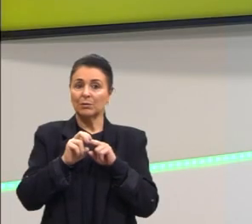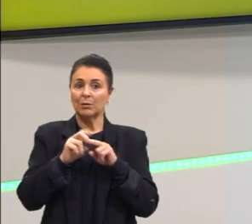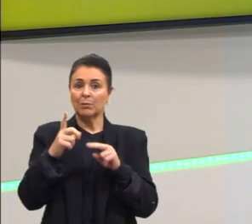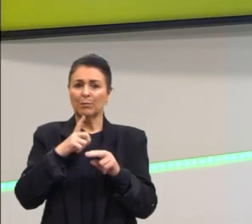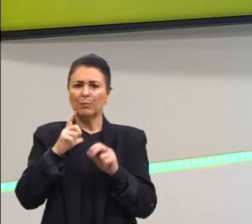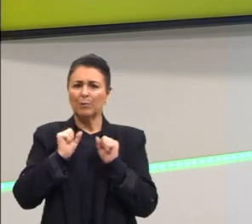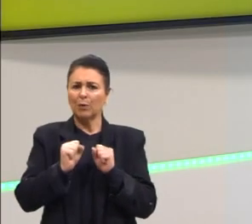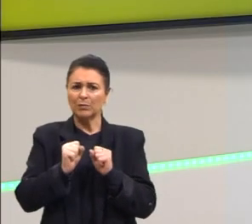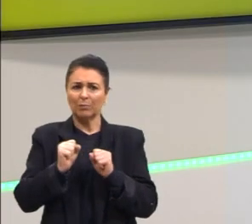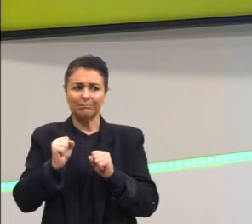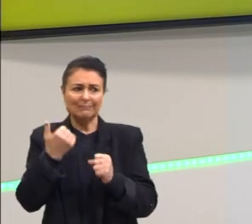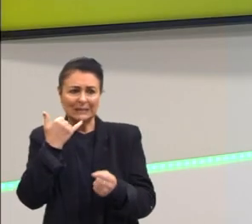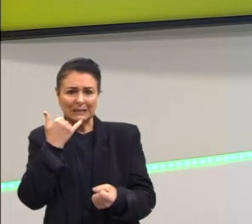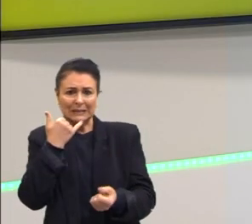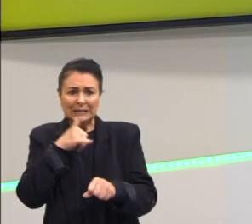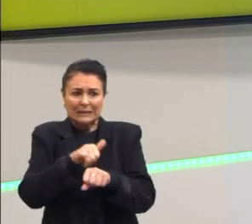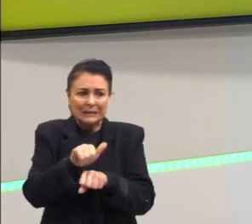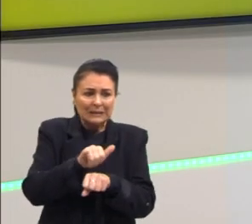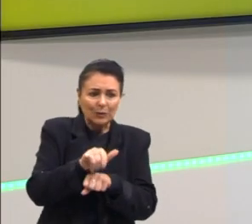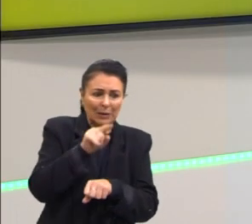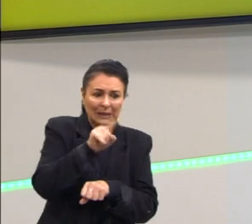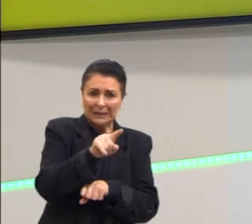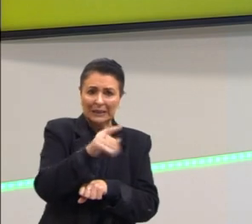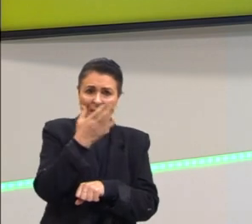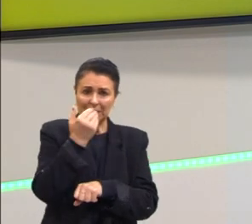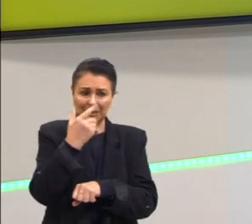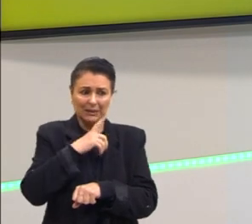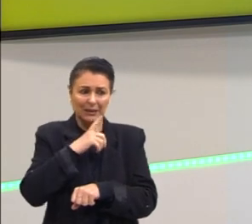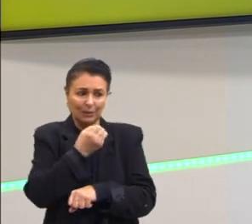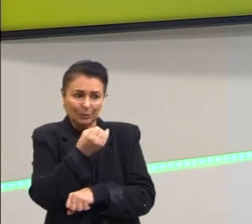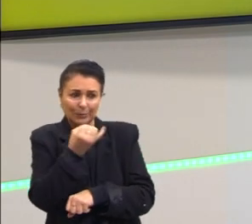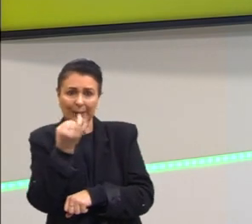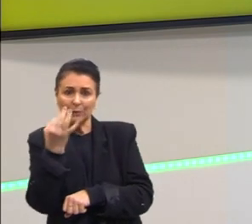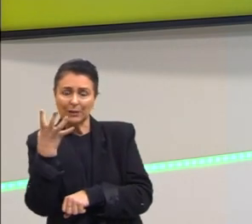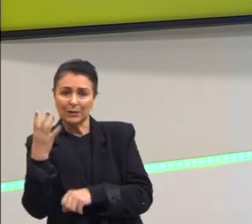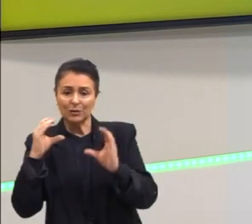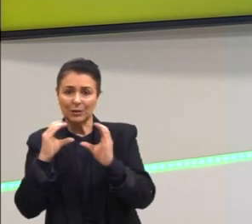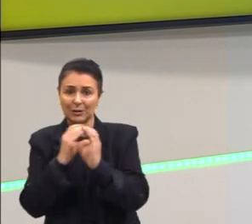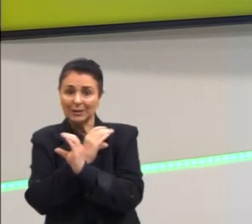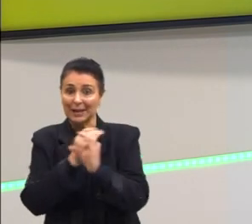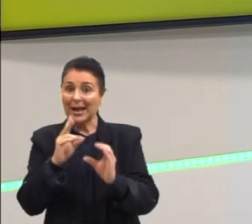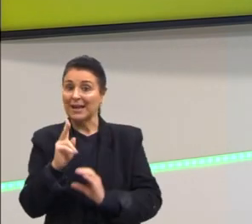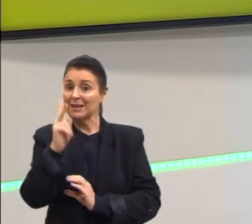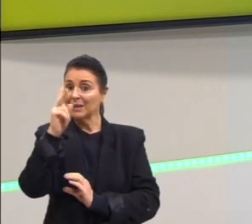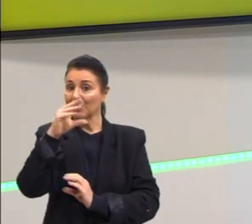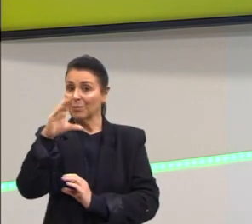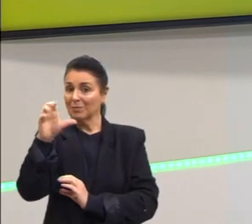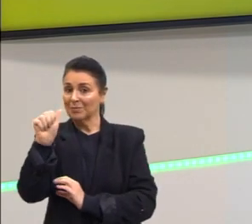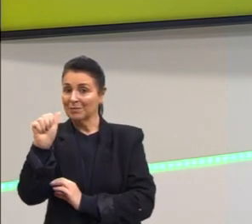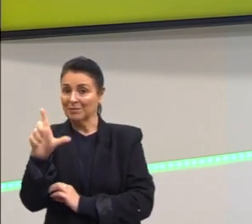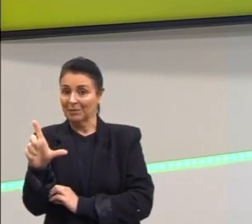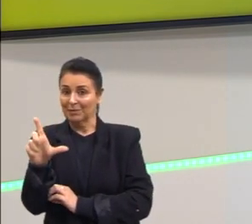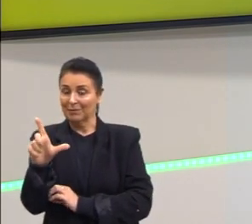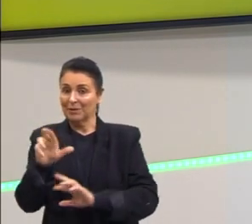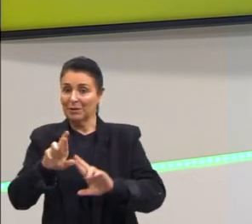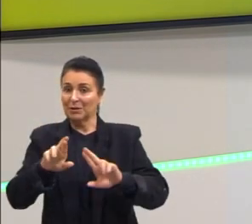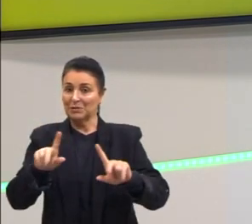se engana e acaba dizendo que aquele alimento Tem tantas calorias a gente tá falando em quilocalorias um